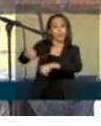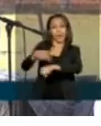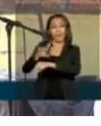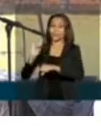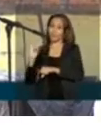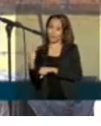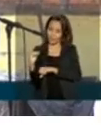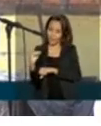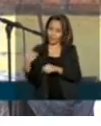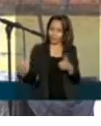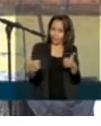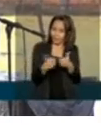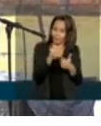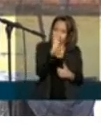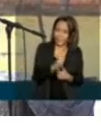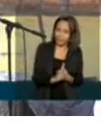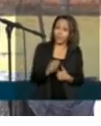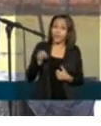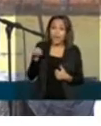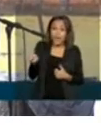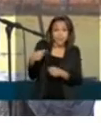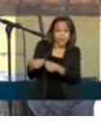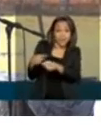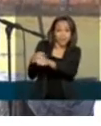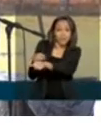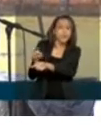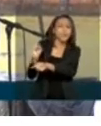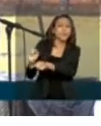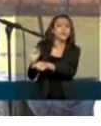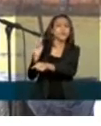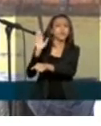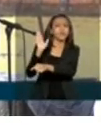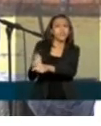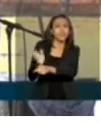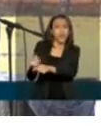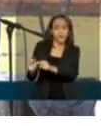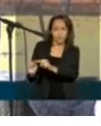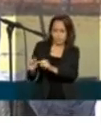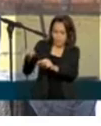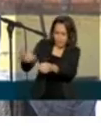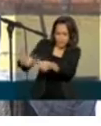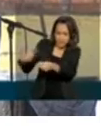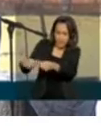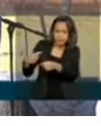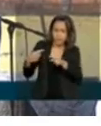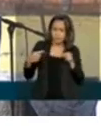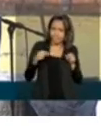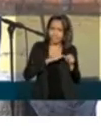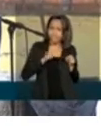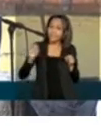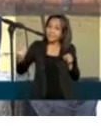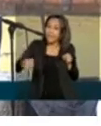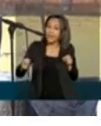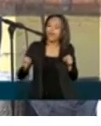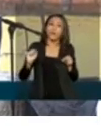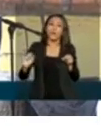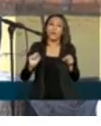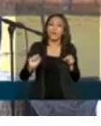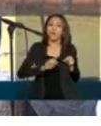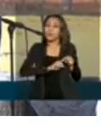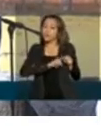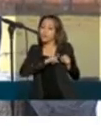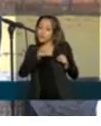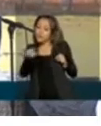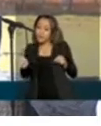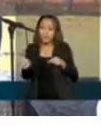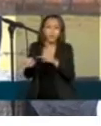irmão, por ferrovias já implantadas e estabelecidas. De Cochabamba, o senhor é possível acessar já os portos chilenos.